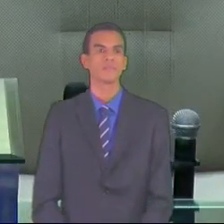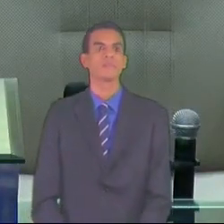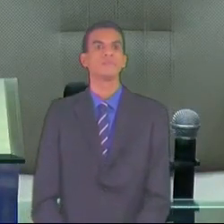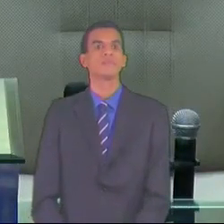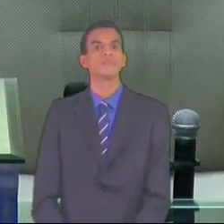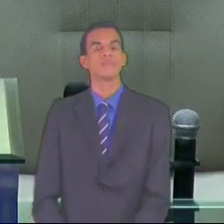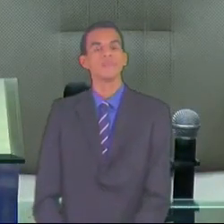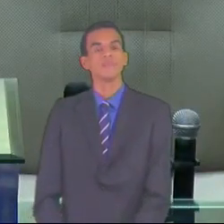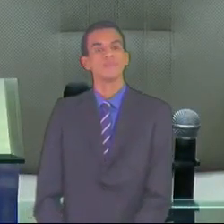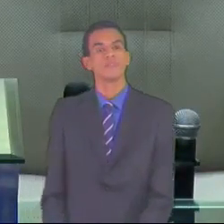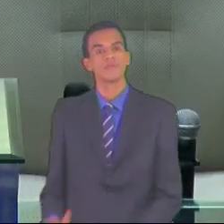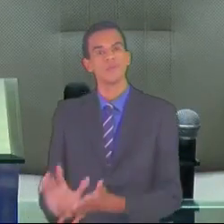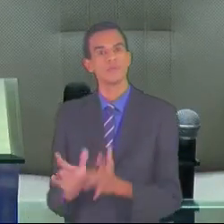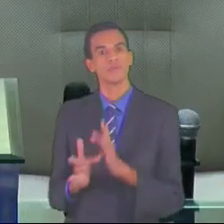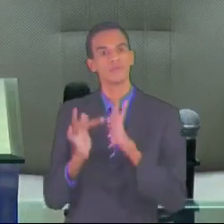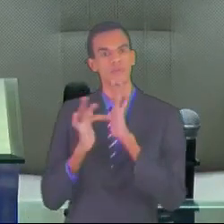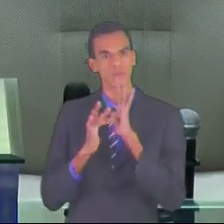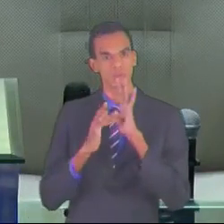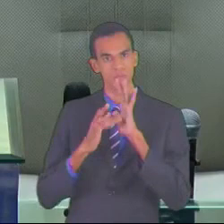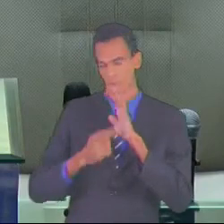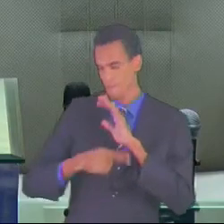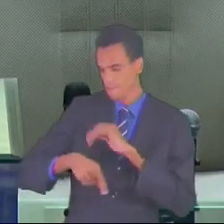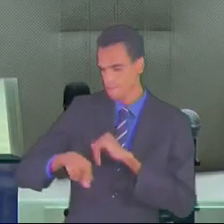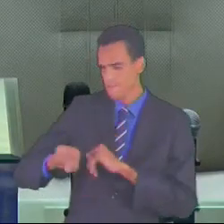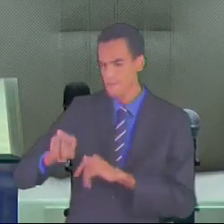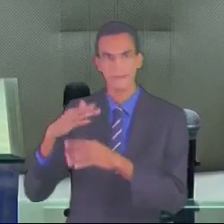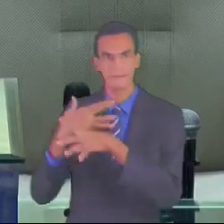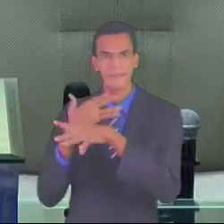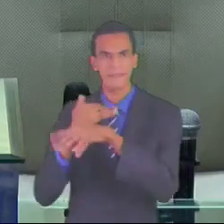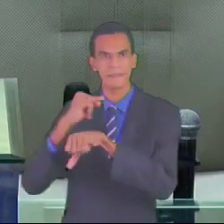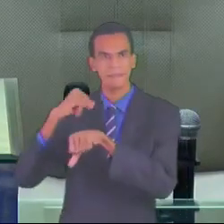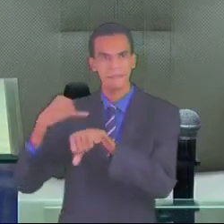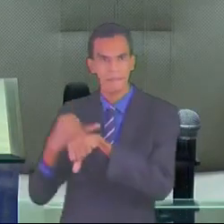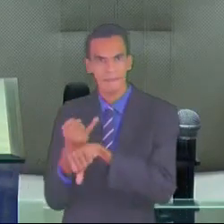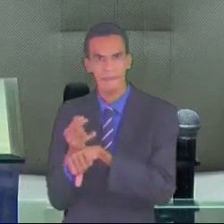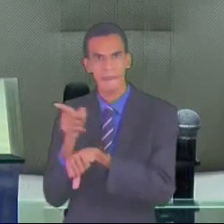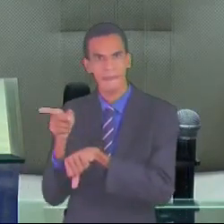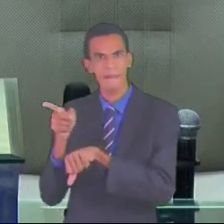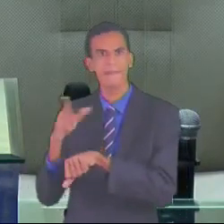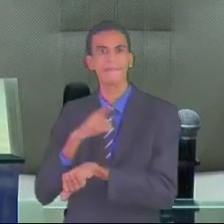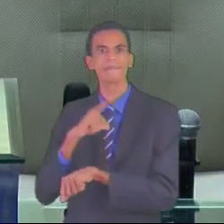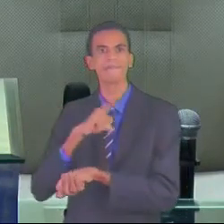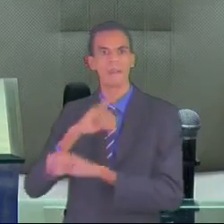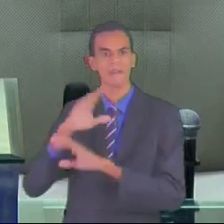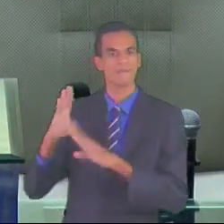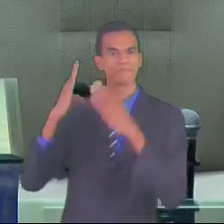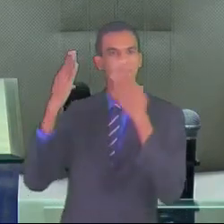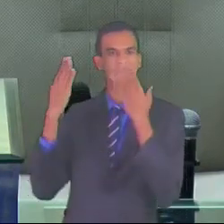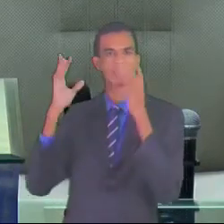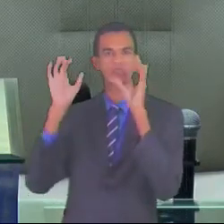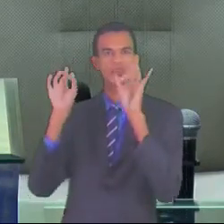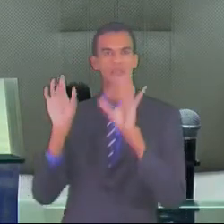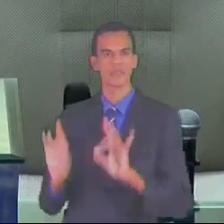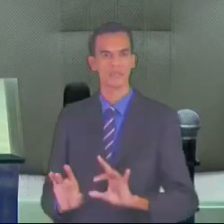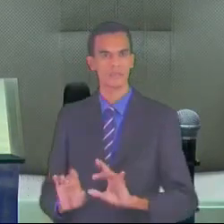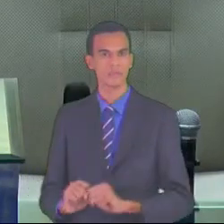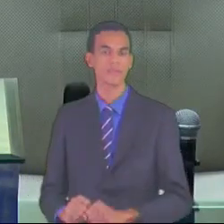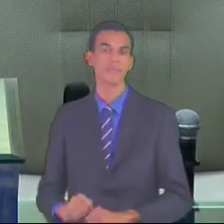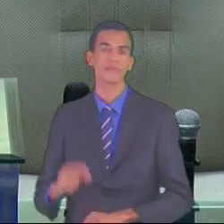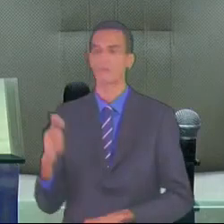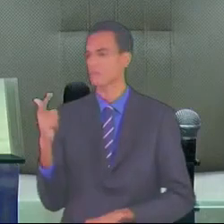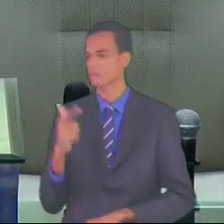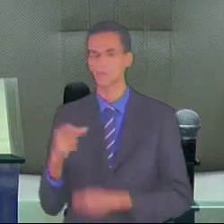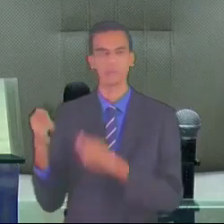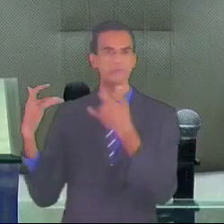Ele vai para Jerusalém, porque em Jerusalém celebra-se uma grande festa. Não está dizendo que festa